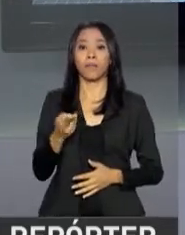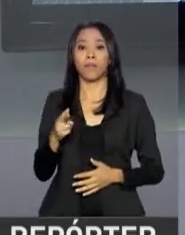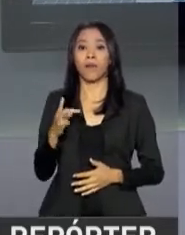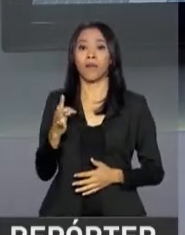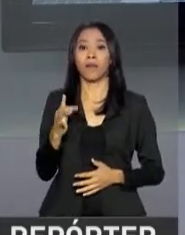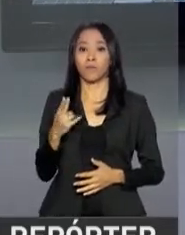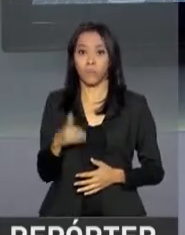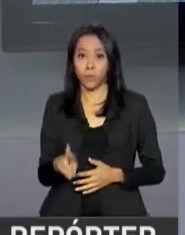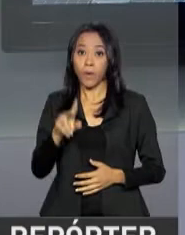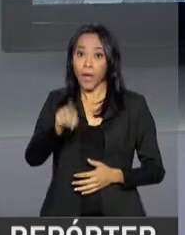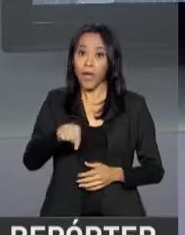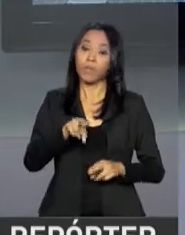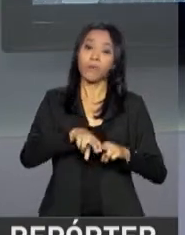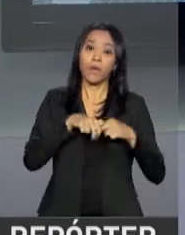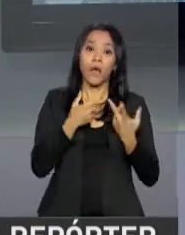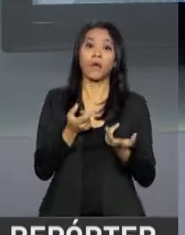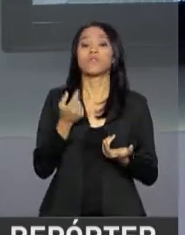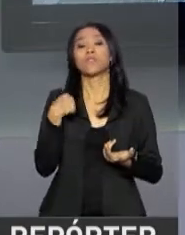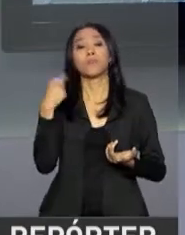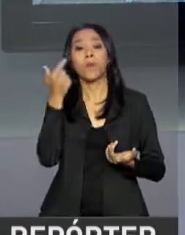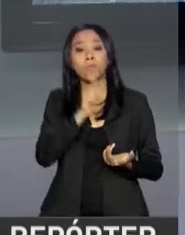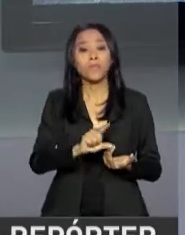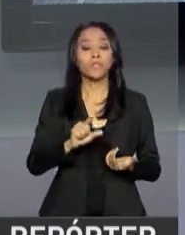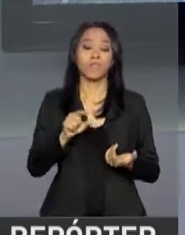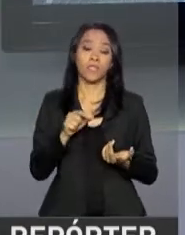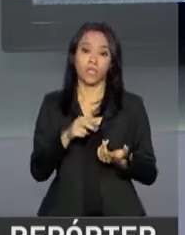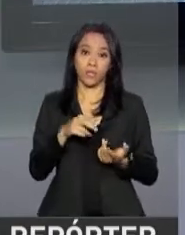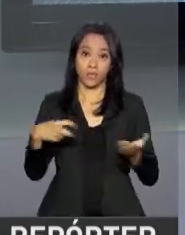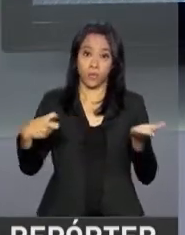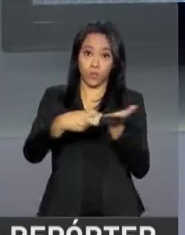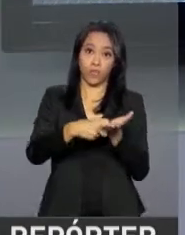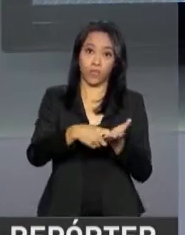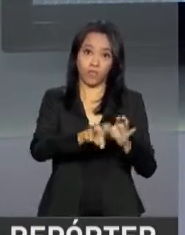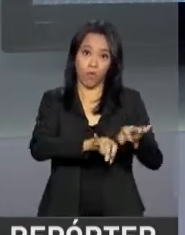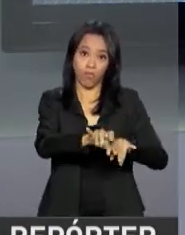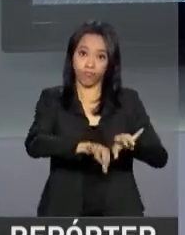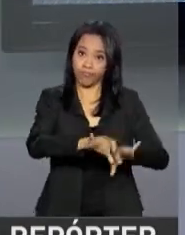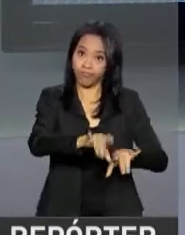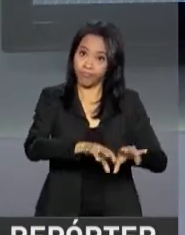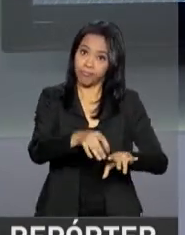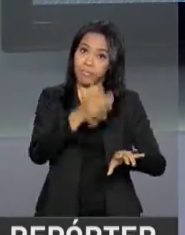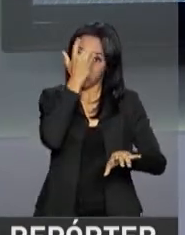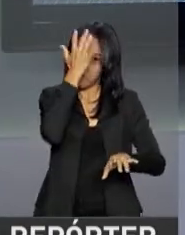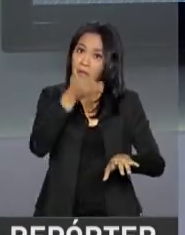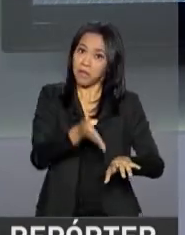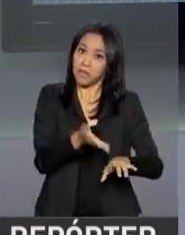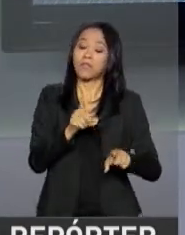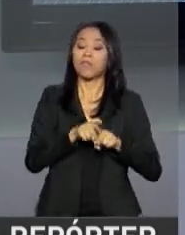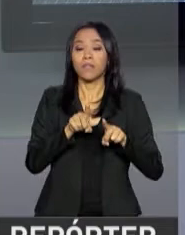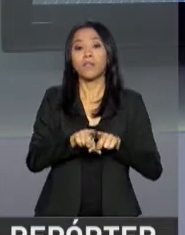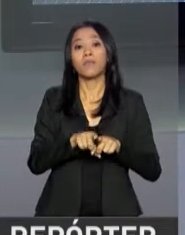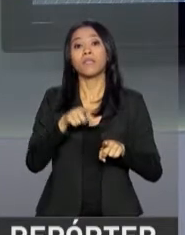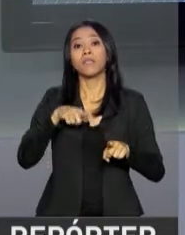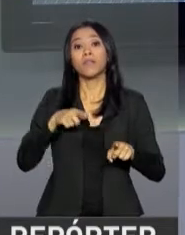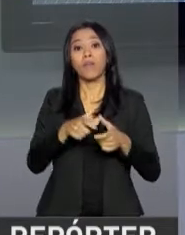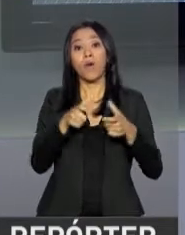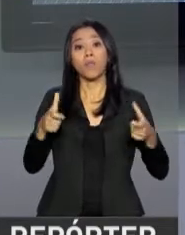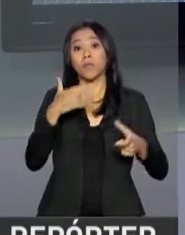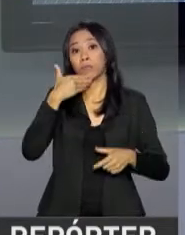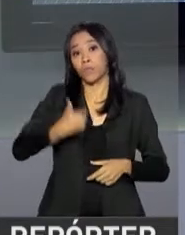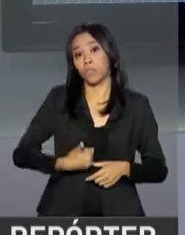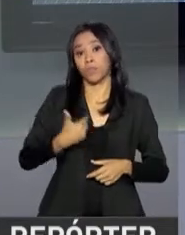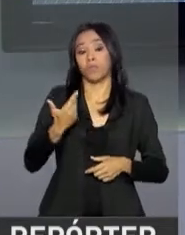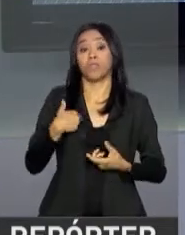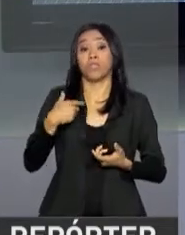motivado pela possibilidade de obter o visto por meio eletrônico a in natura afirma que também houve aumento nos pedidos por turistas do